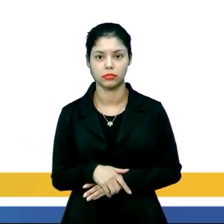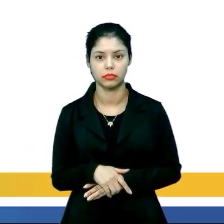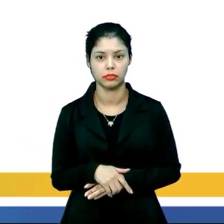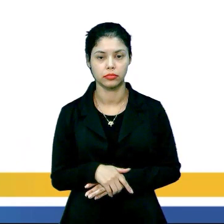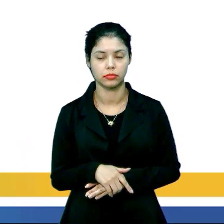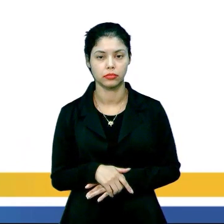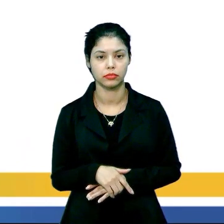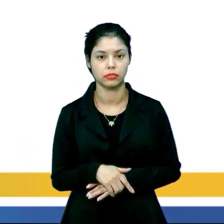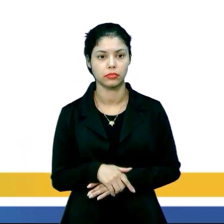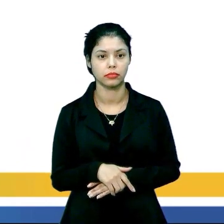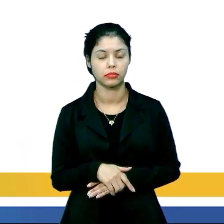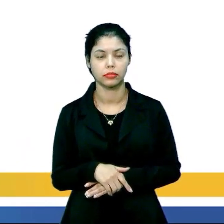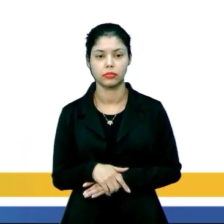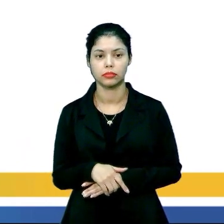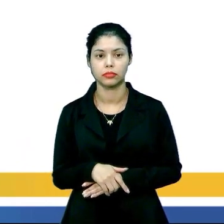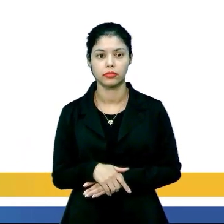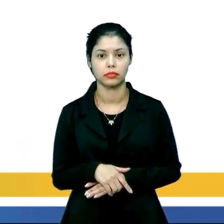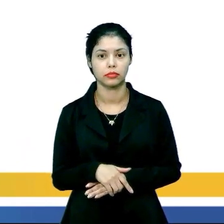1,90 m.